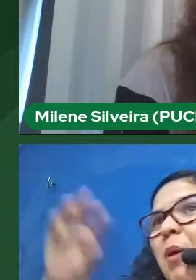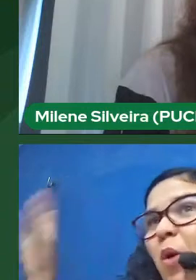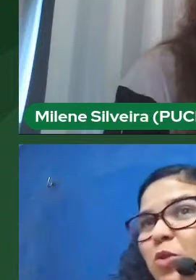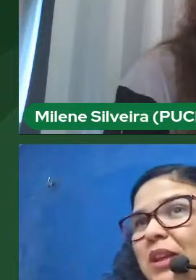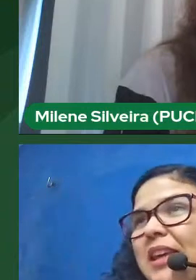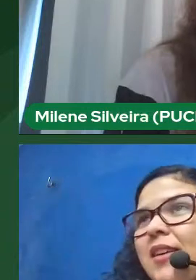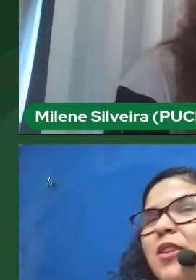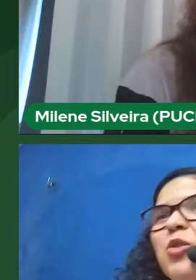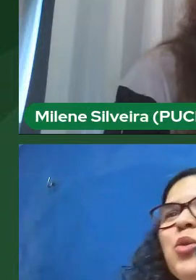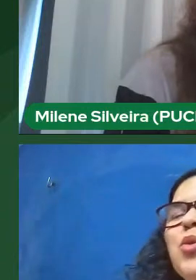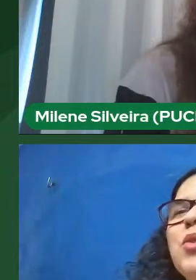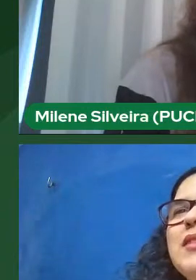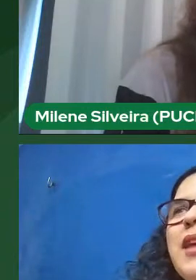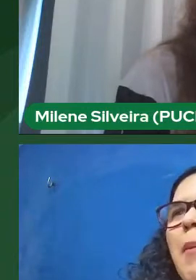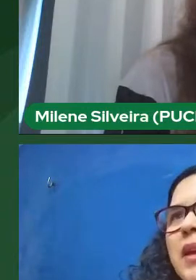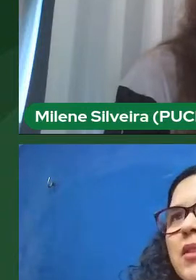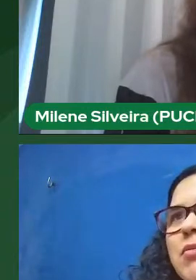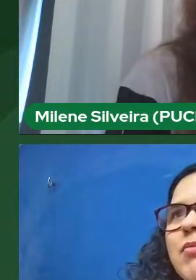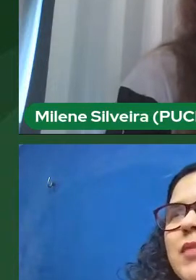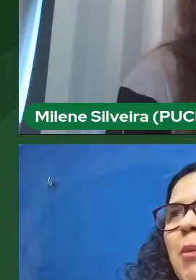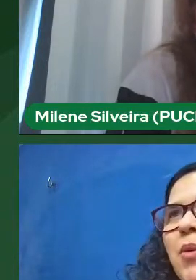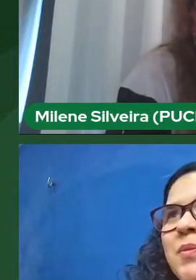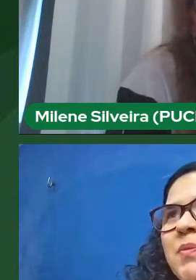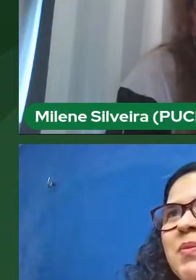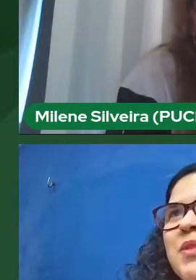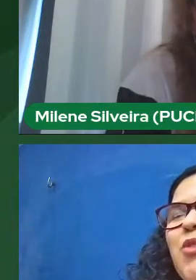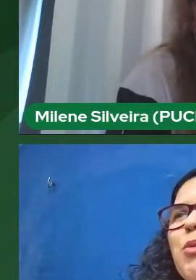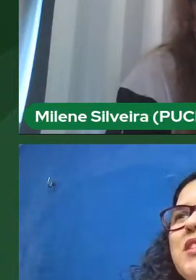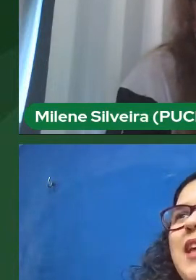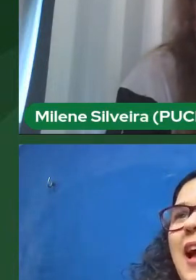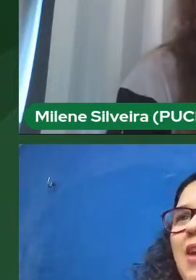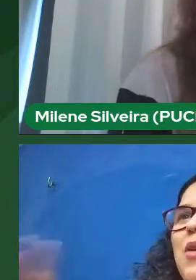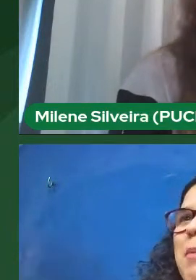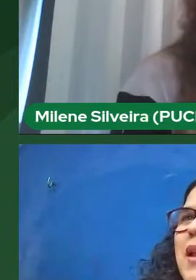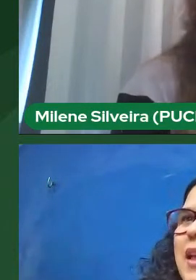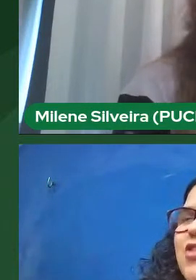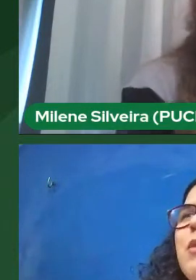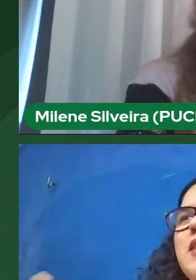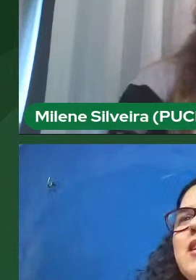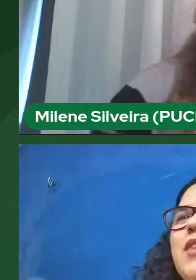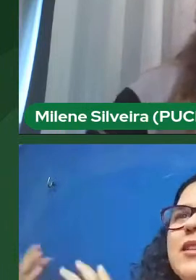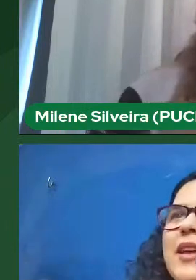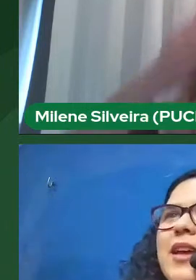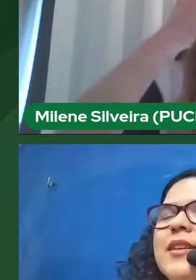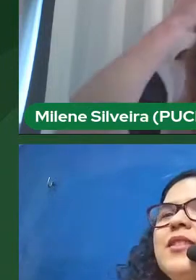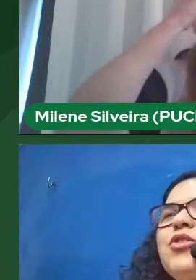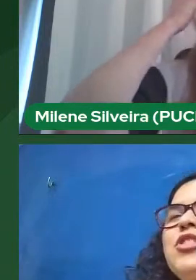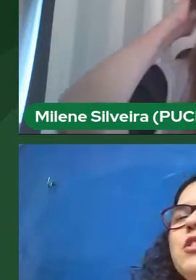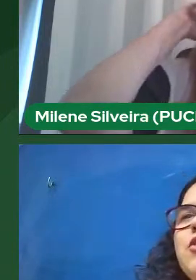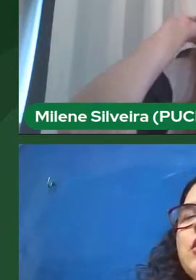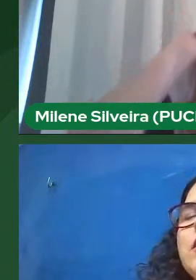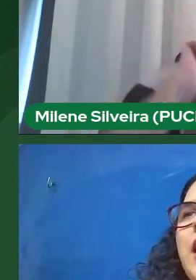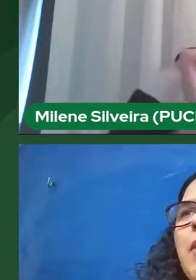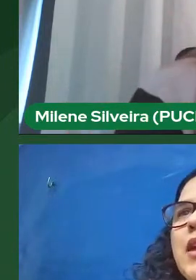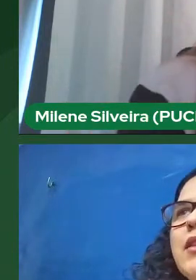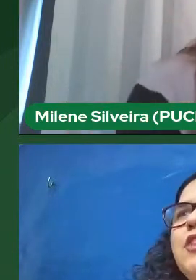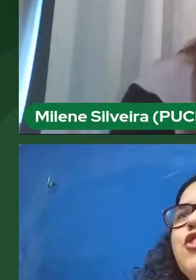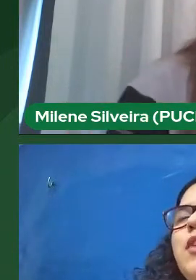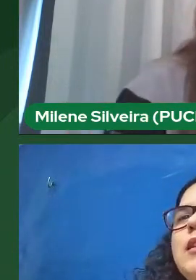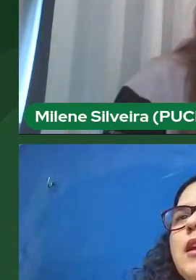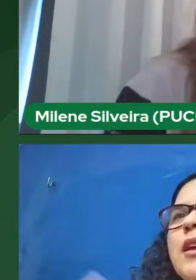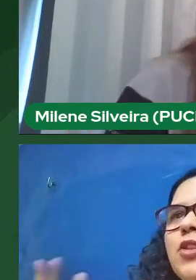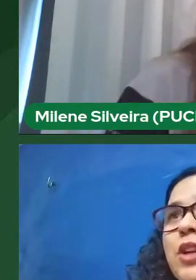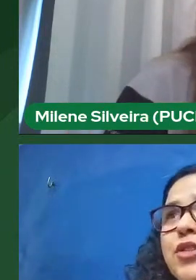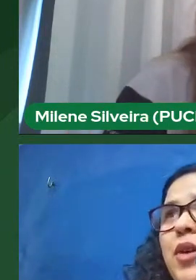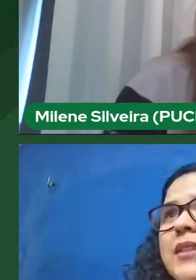para a gente ir para o outro link do encerramento, tá bom? Então, vamos encerrar agora a palestra, mas ainda vai ter a sessão de